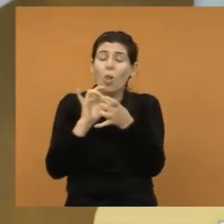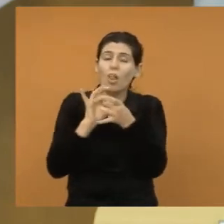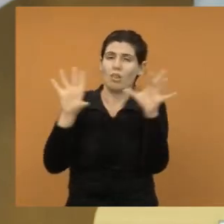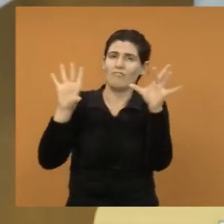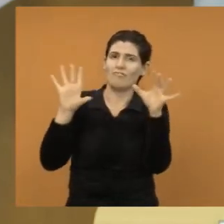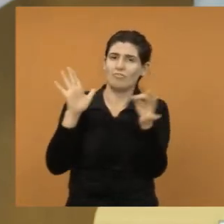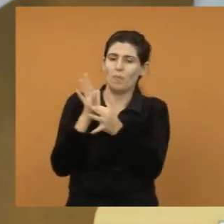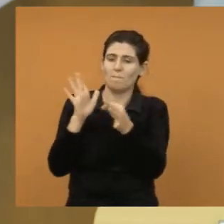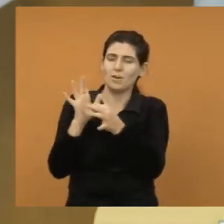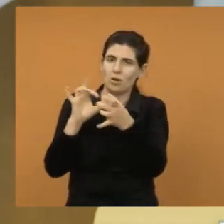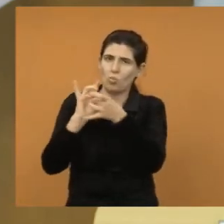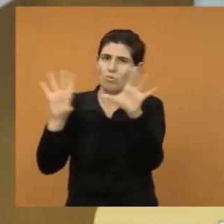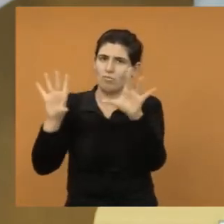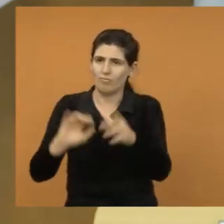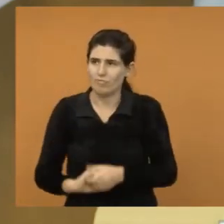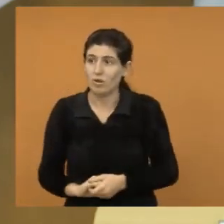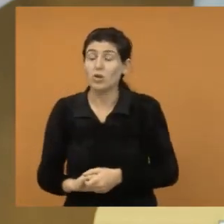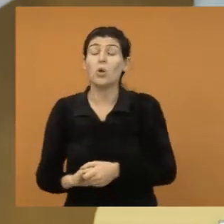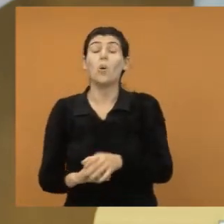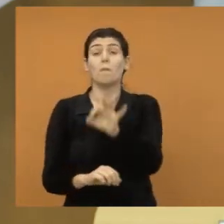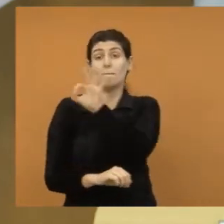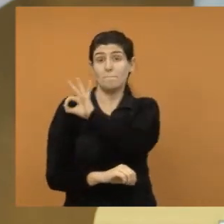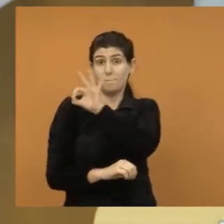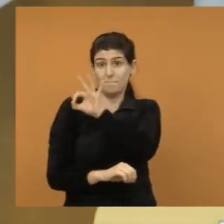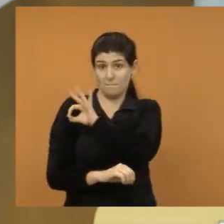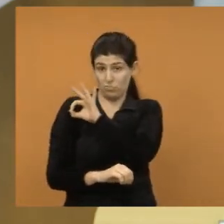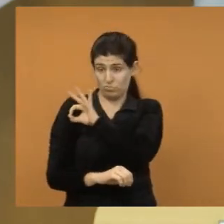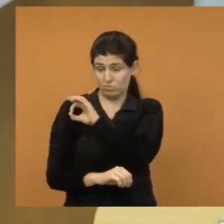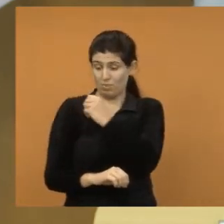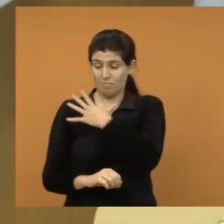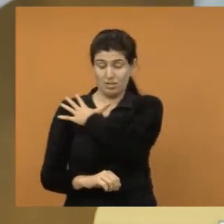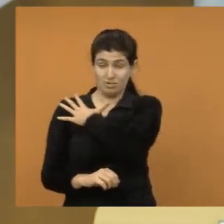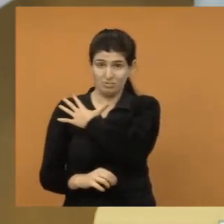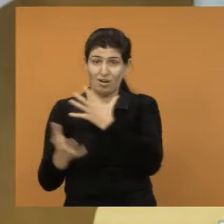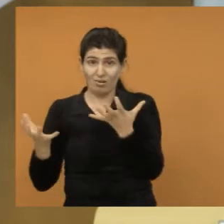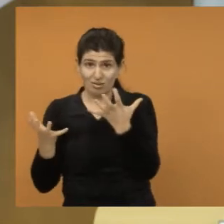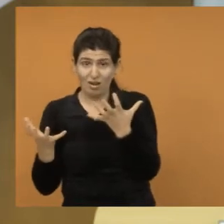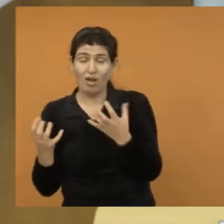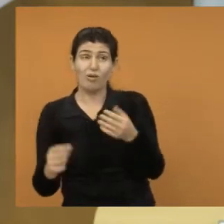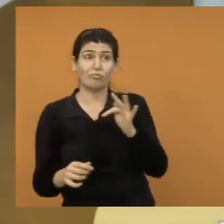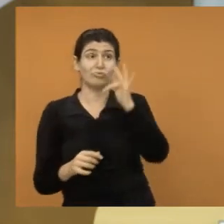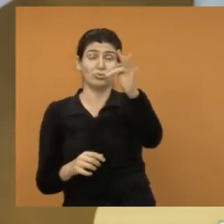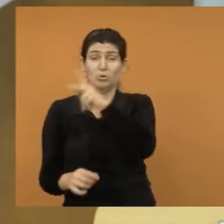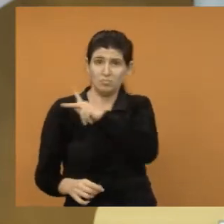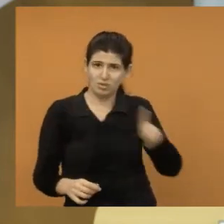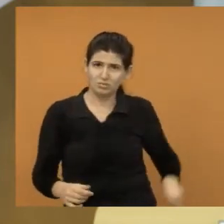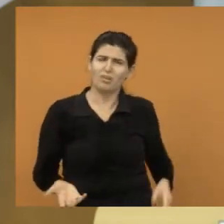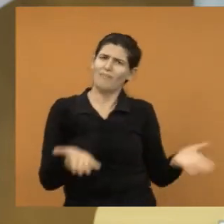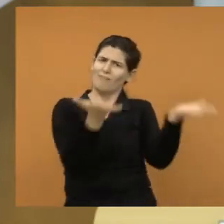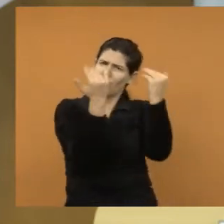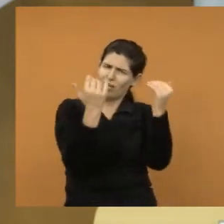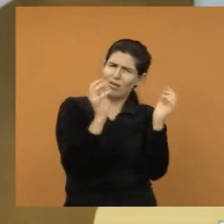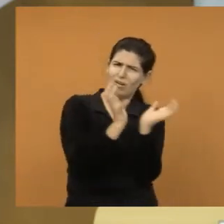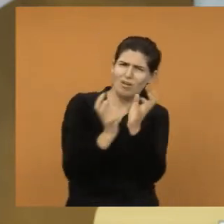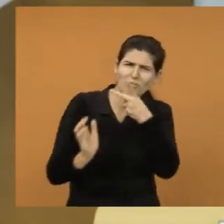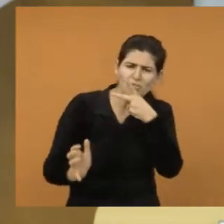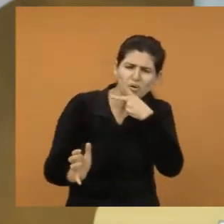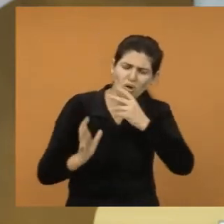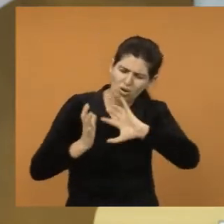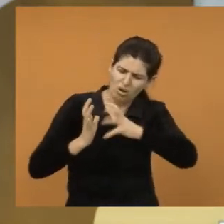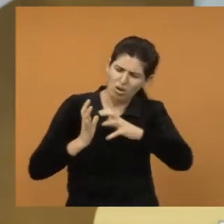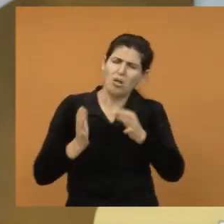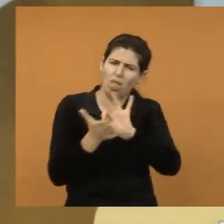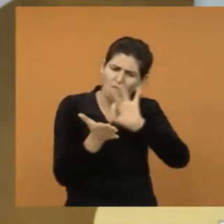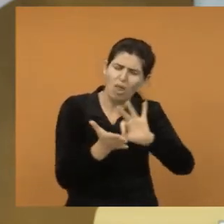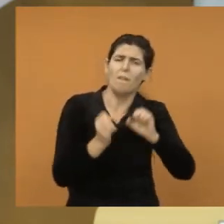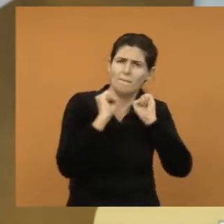o militar quiser ser presidente, que se filie a um partido político, que venha disputar o voto. Agora, o que a gente não